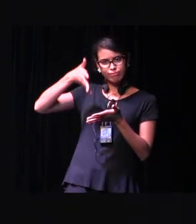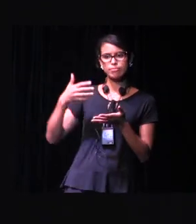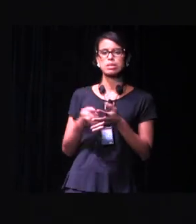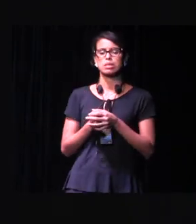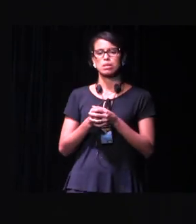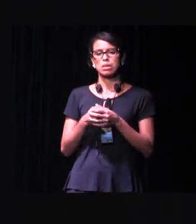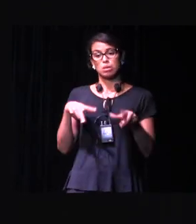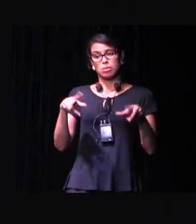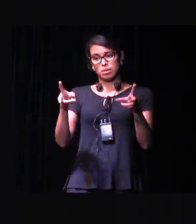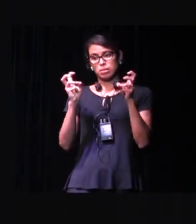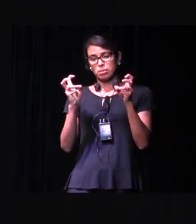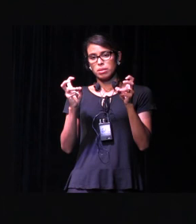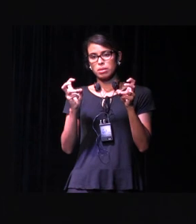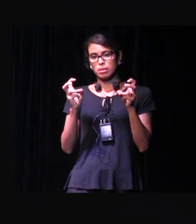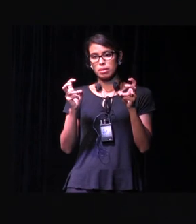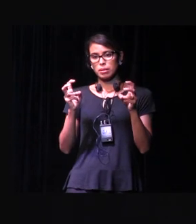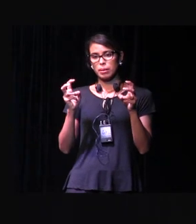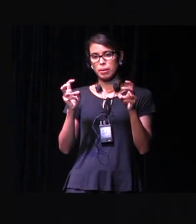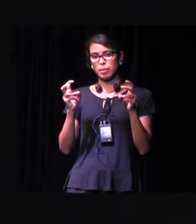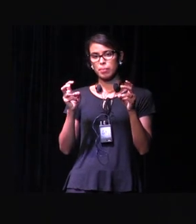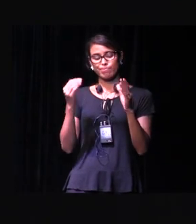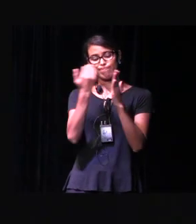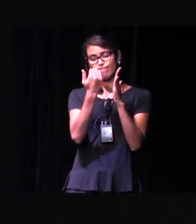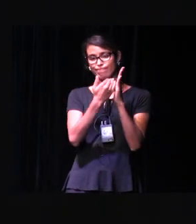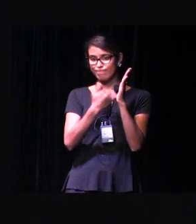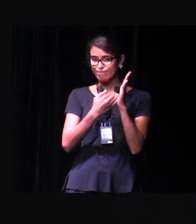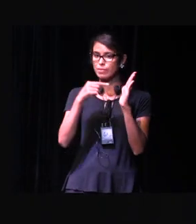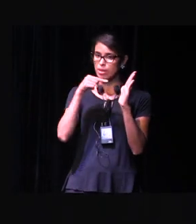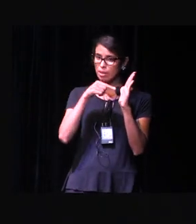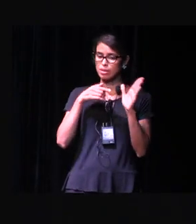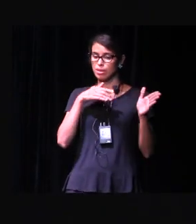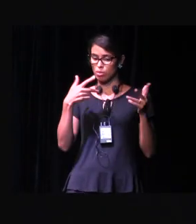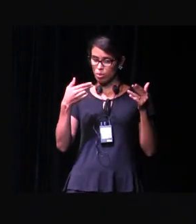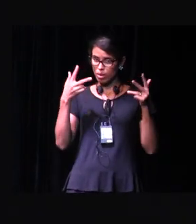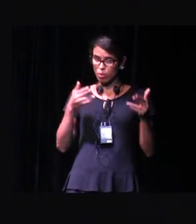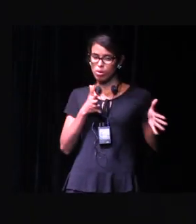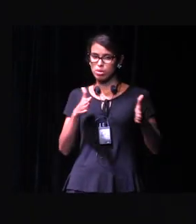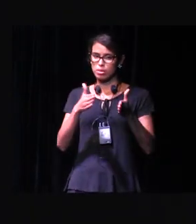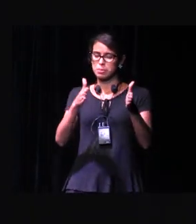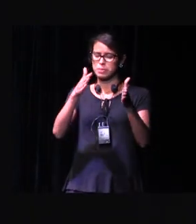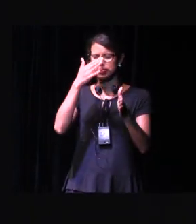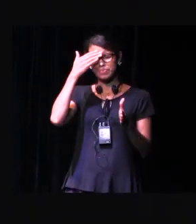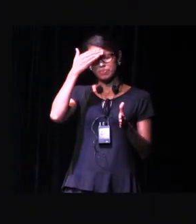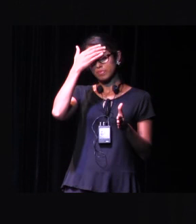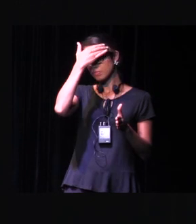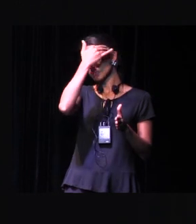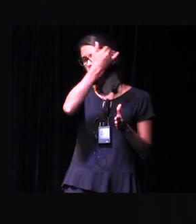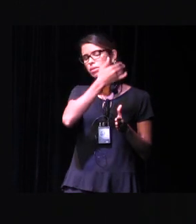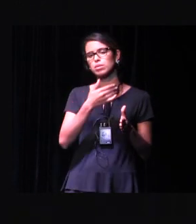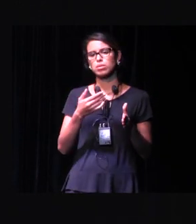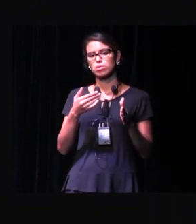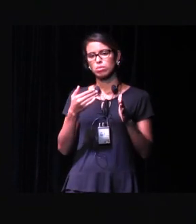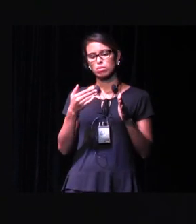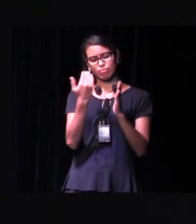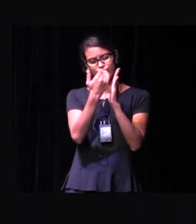apresentações e perceber que existem pontos de consenso e caminhos que essa profissão pode